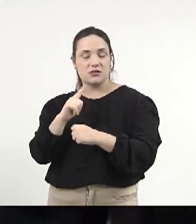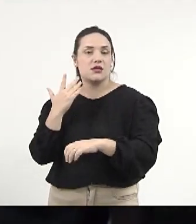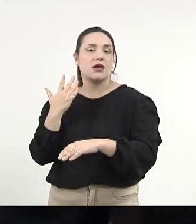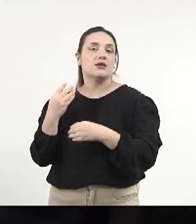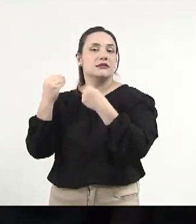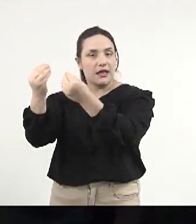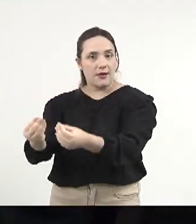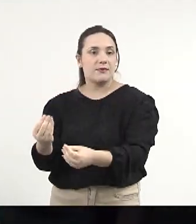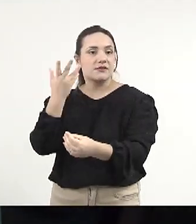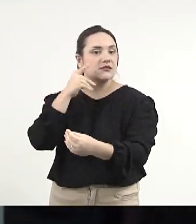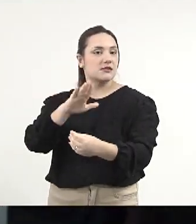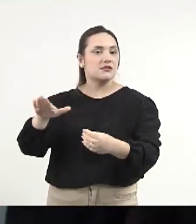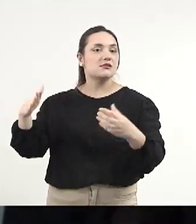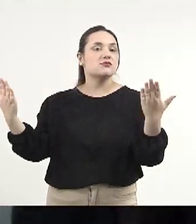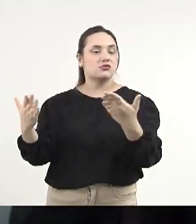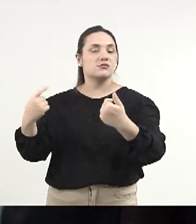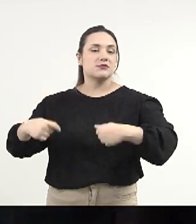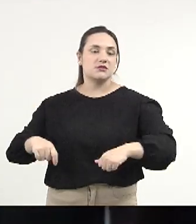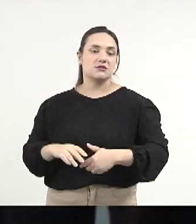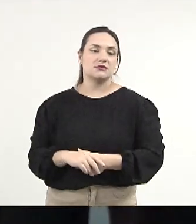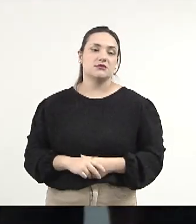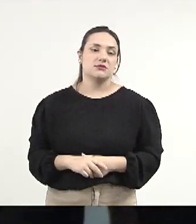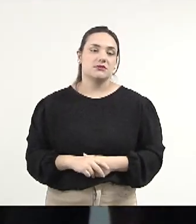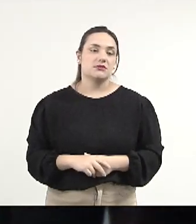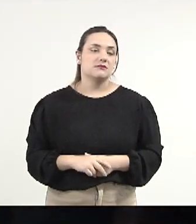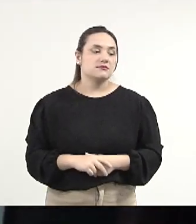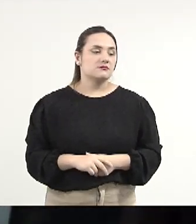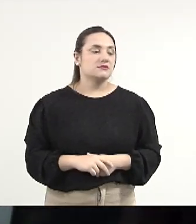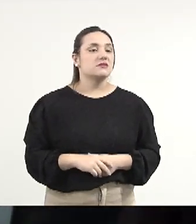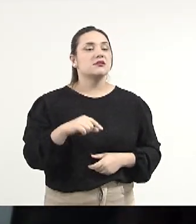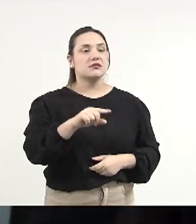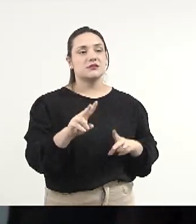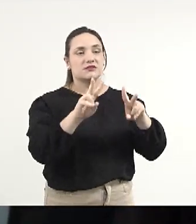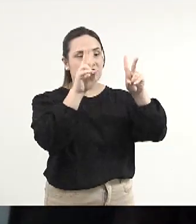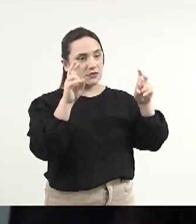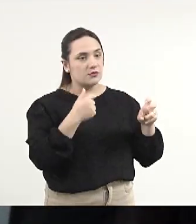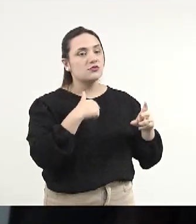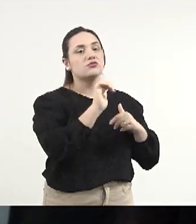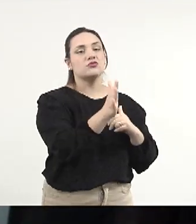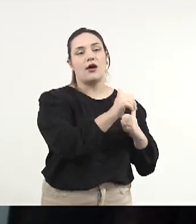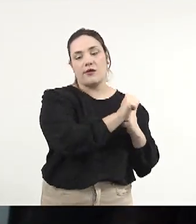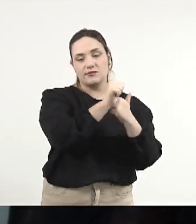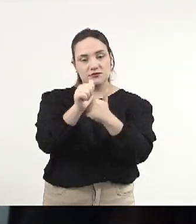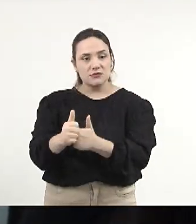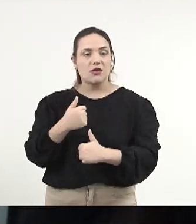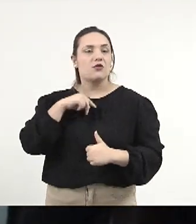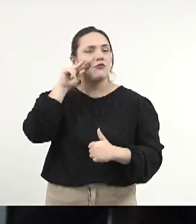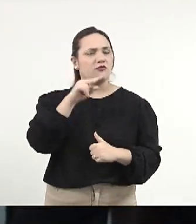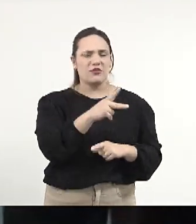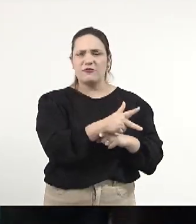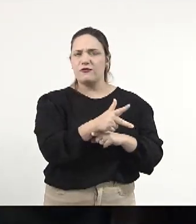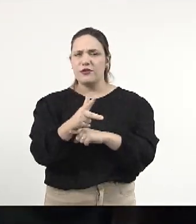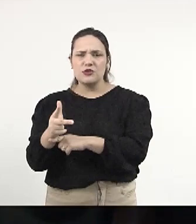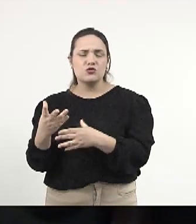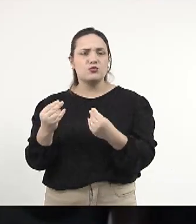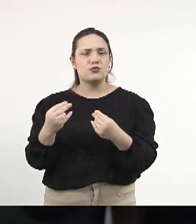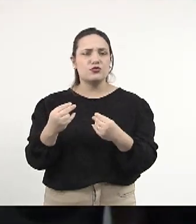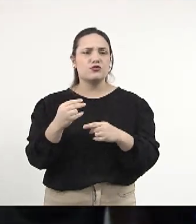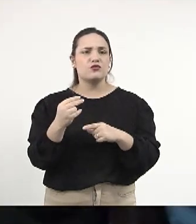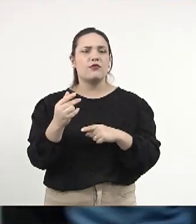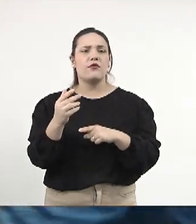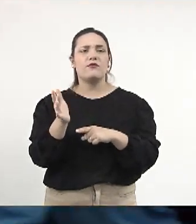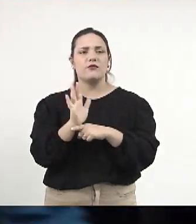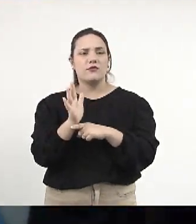as crianças que hoje precisam. E, de fato, essa situação eu tenho acompanhado, ouvi vários vídeos, inclusive essa semana, de mães